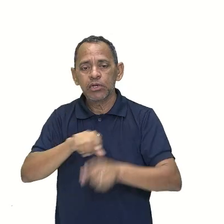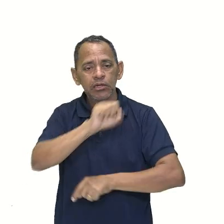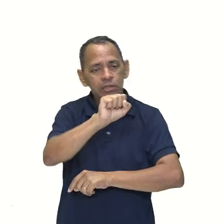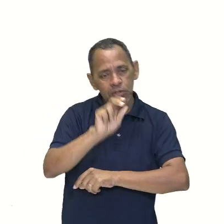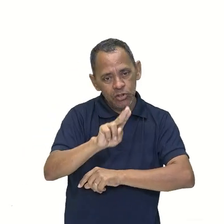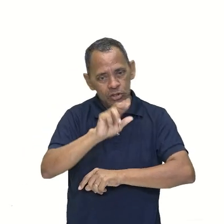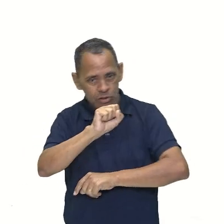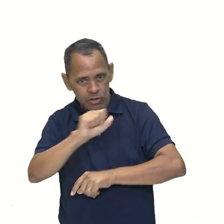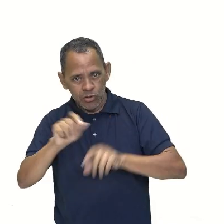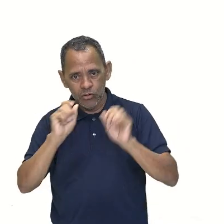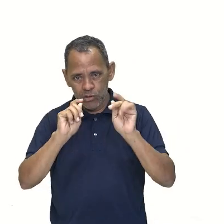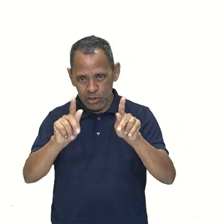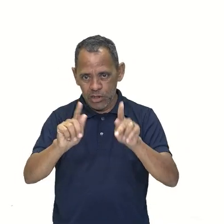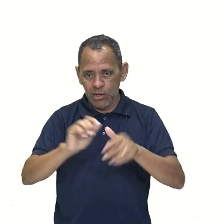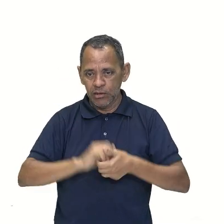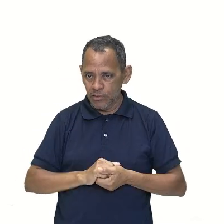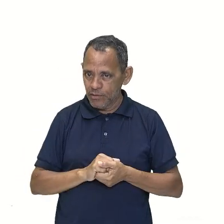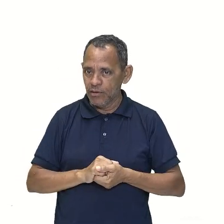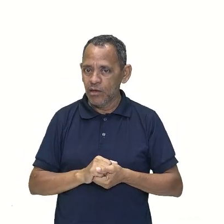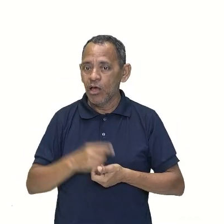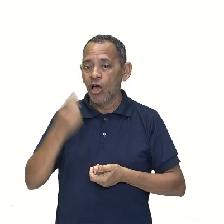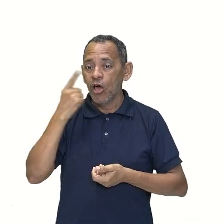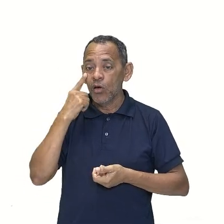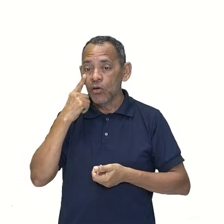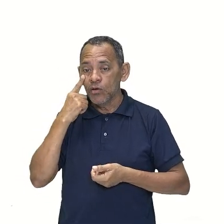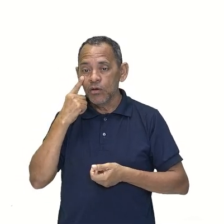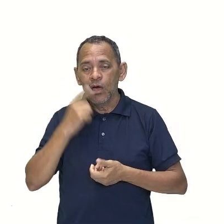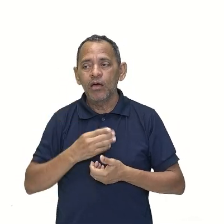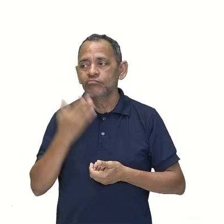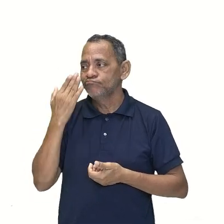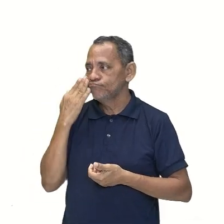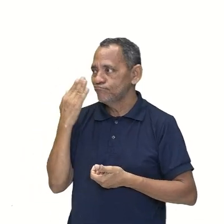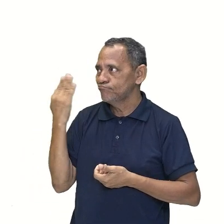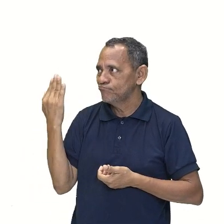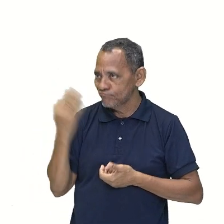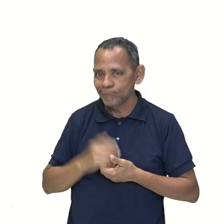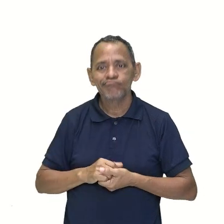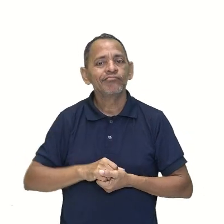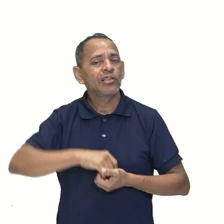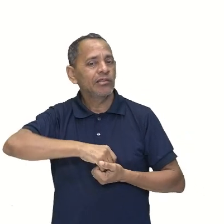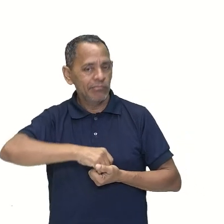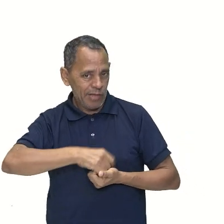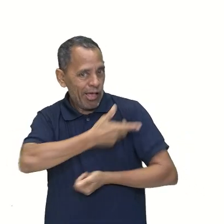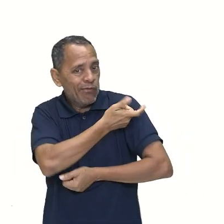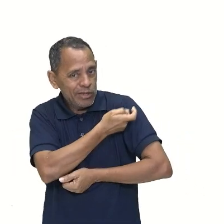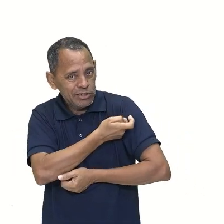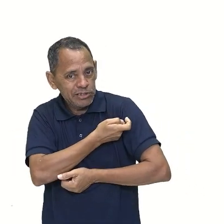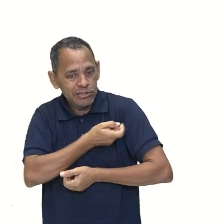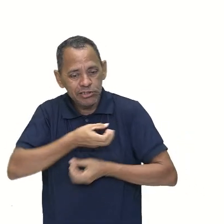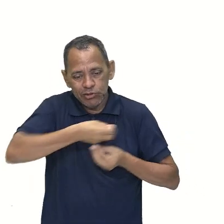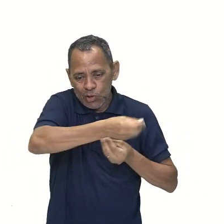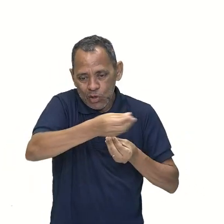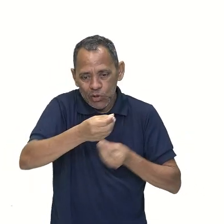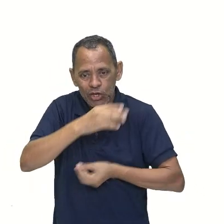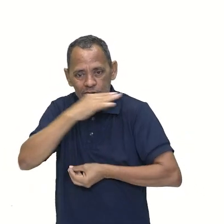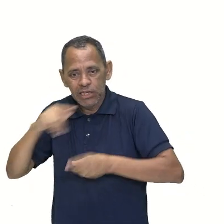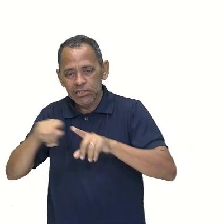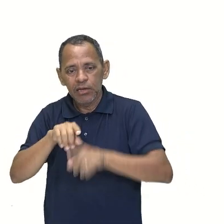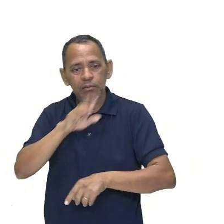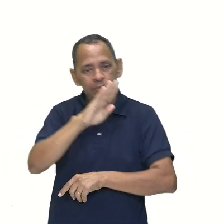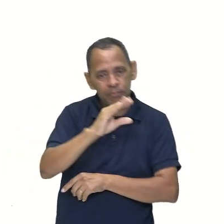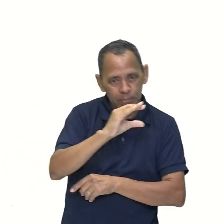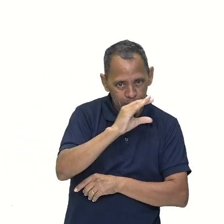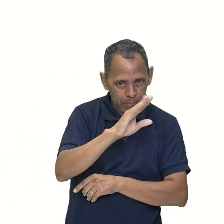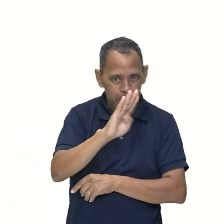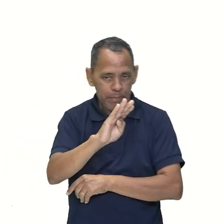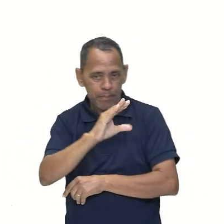certo? Então, vamos observar as vacinas distribuídas aí para as crianças. Nós temos a vacina da BCG, nós